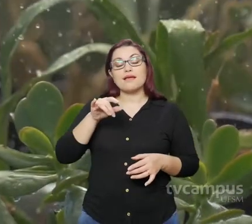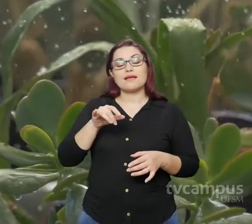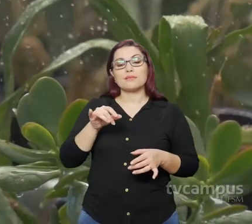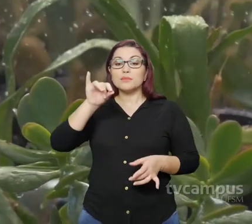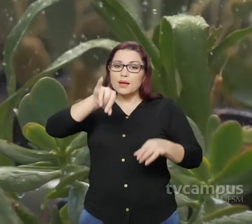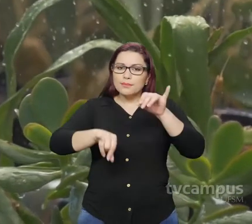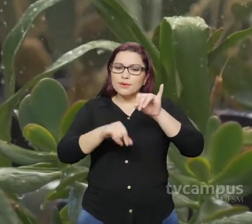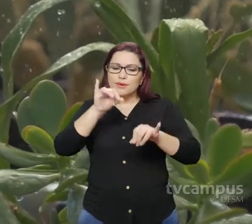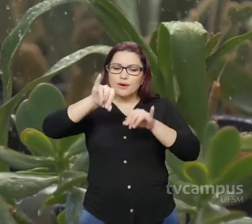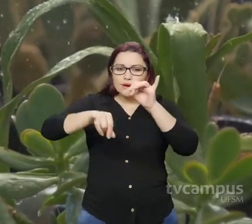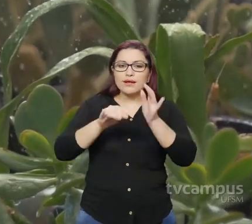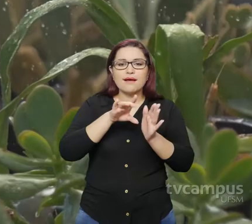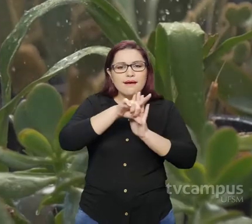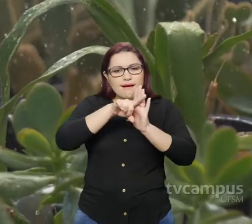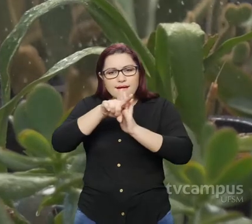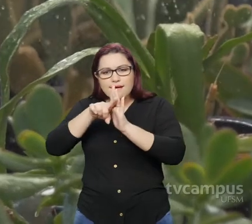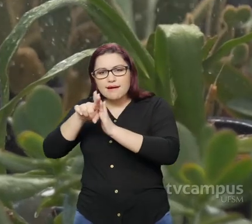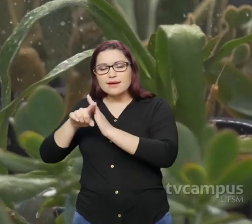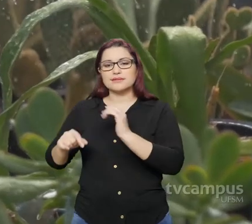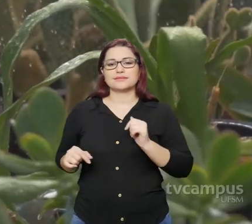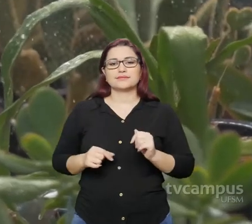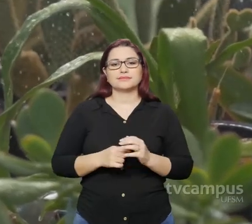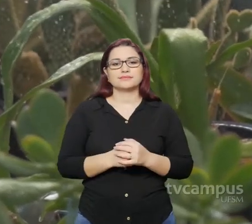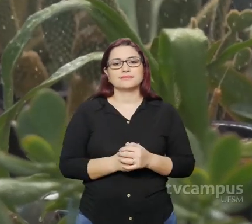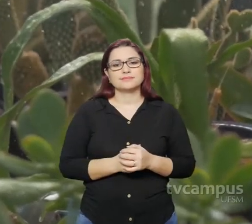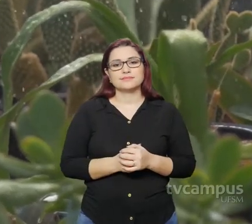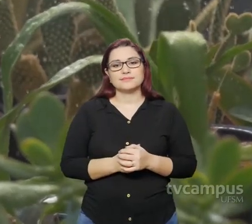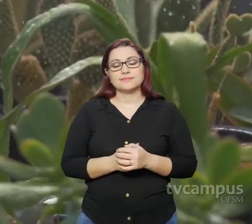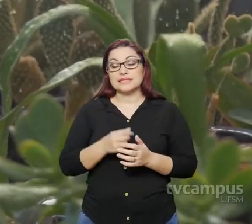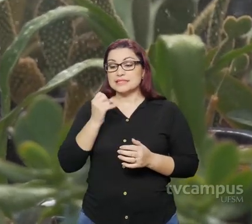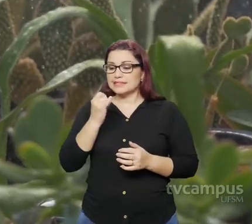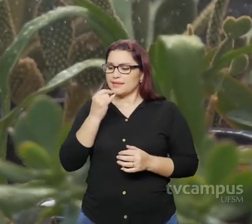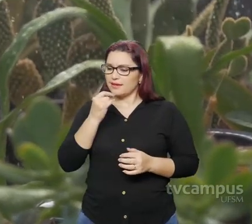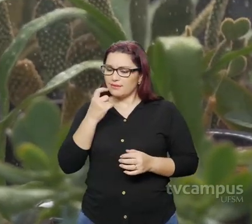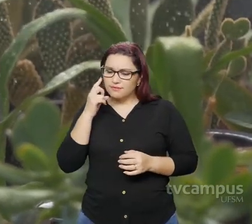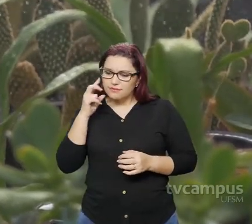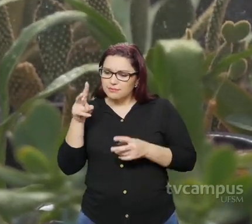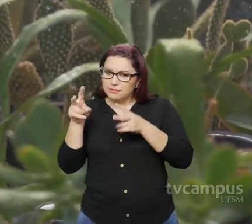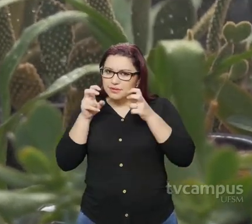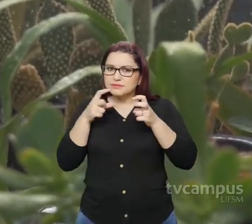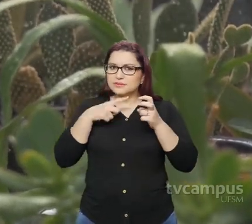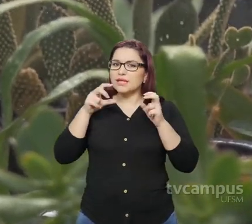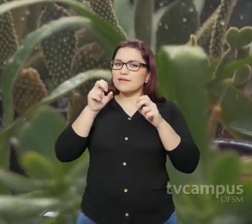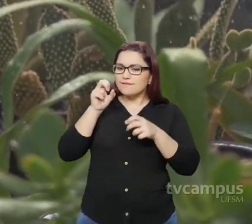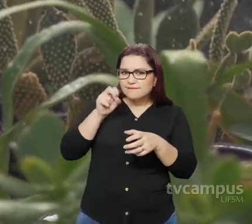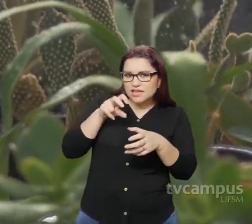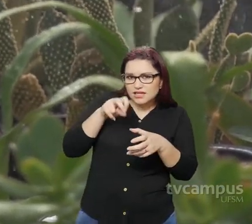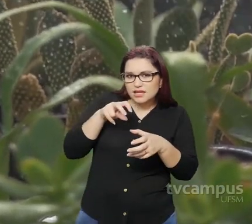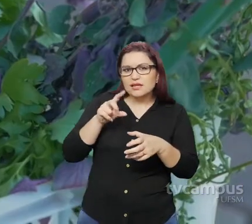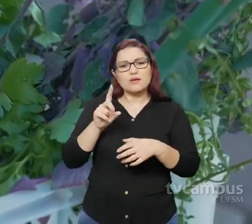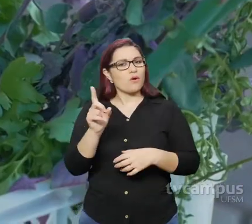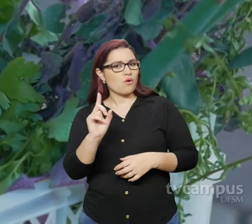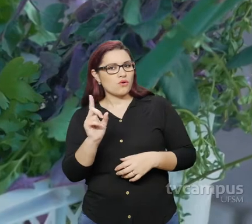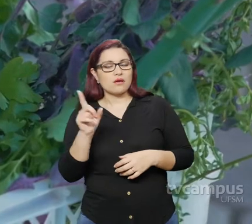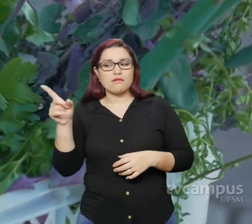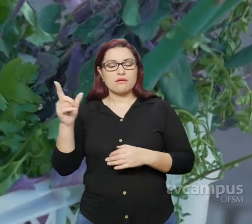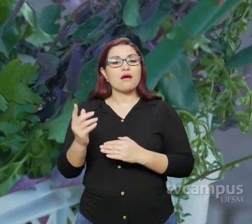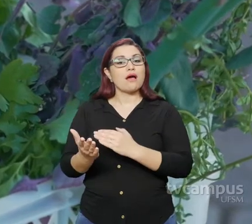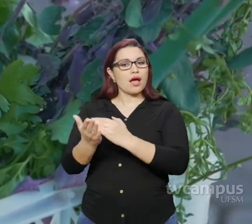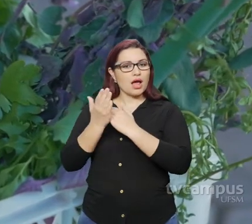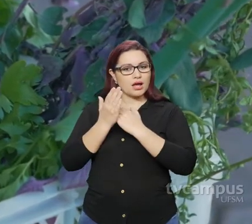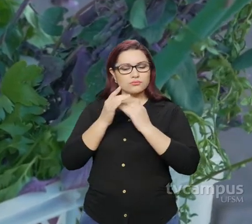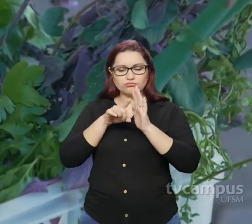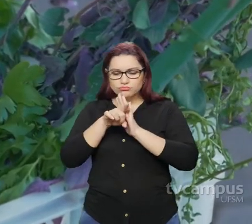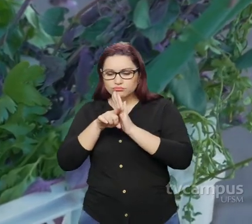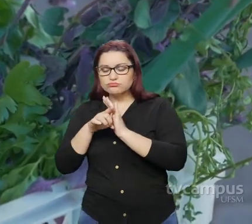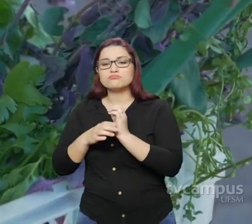LARP, que é o Laboratório de Análise de Resíduo de Pesticida. Ele que nos dá o suporte